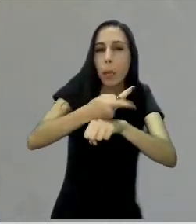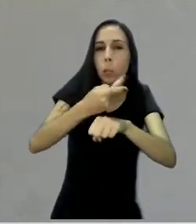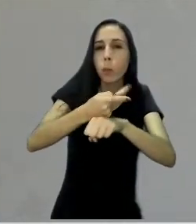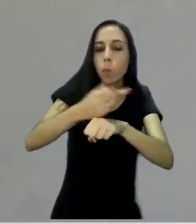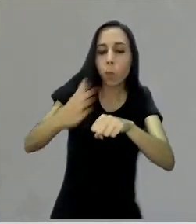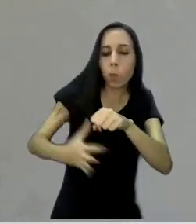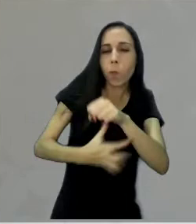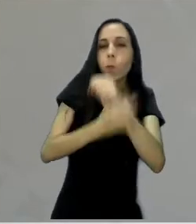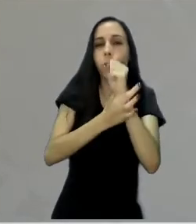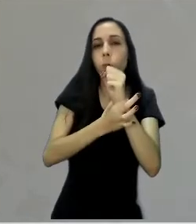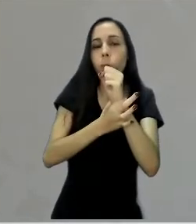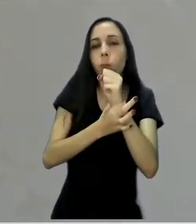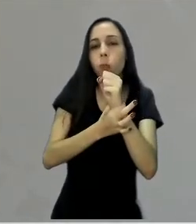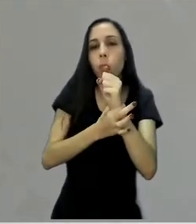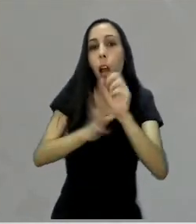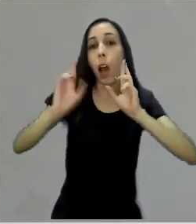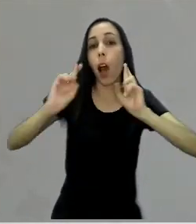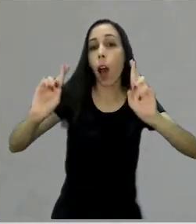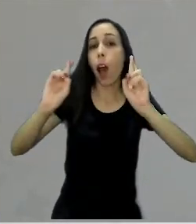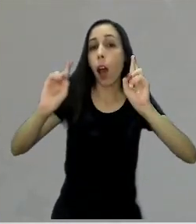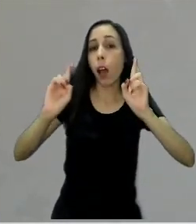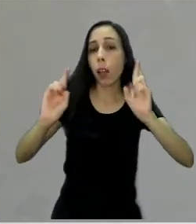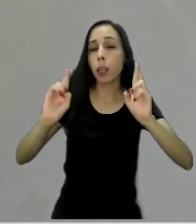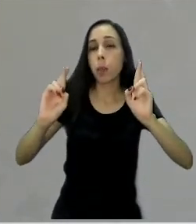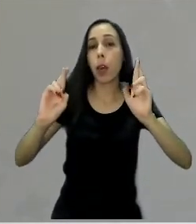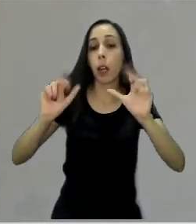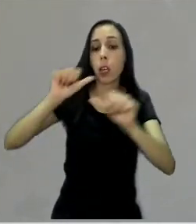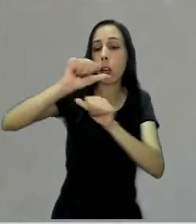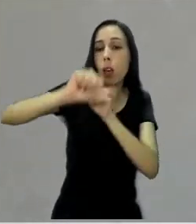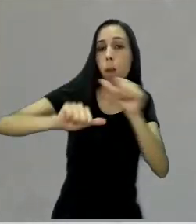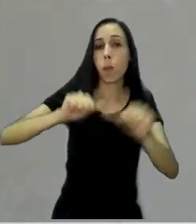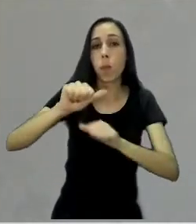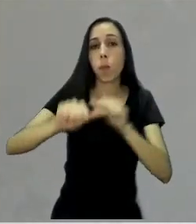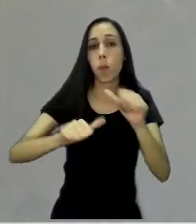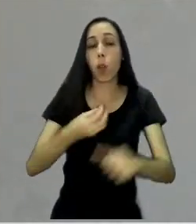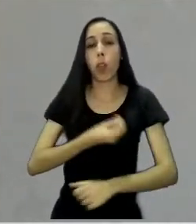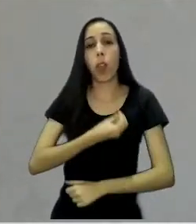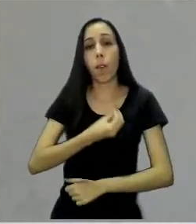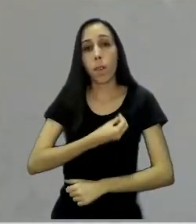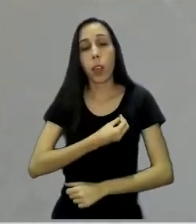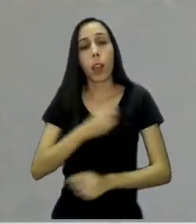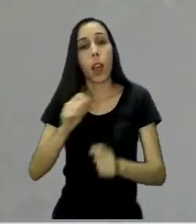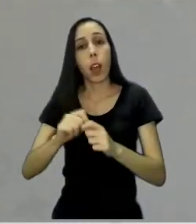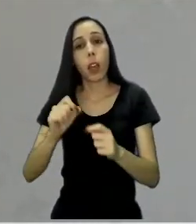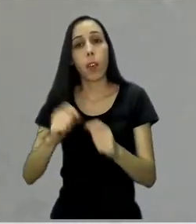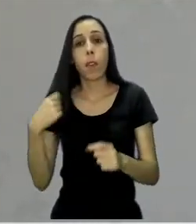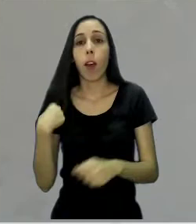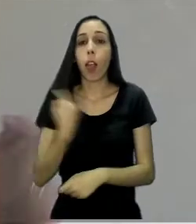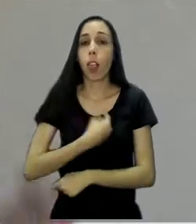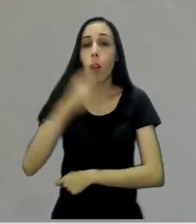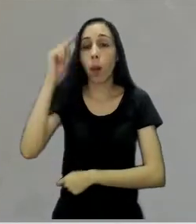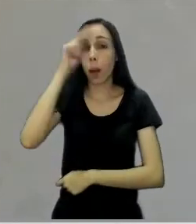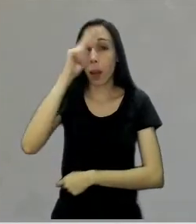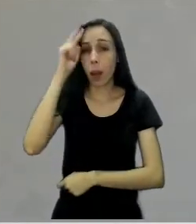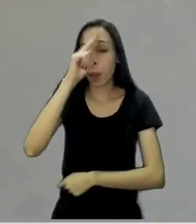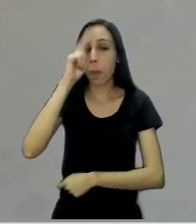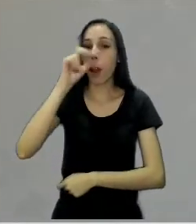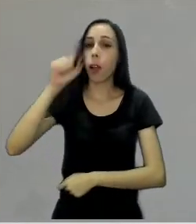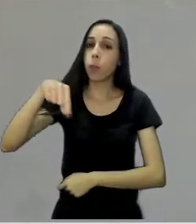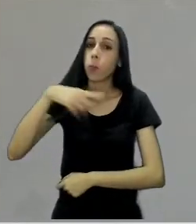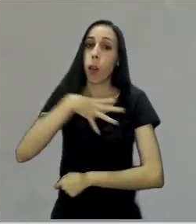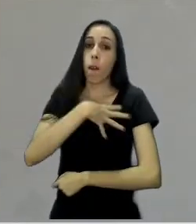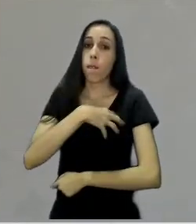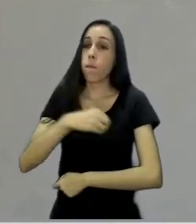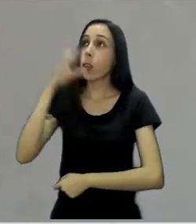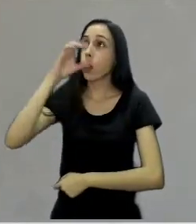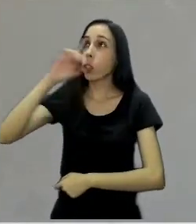a rocha sobre a qual nos apoiamos, a esperança que muda a vida, que nos faz recordar